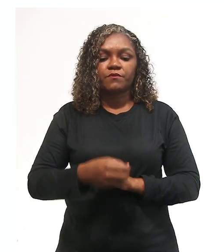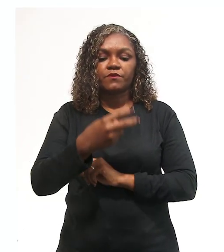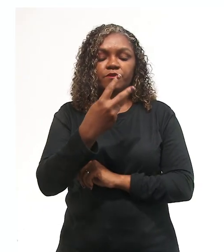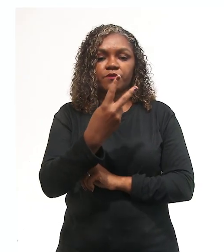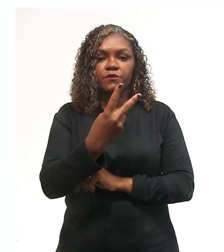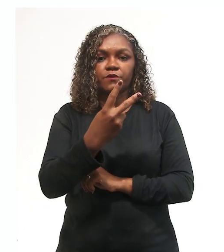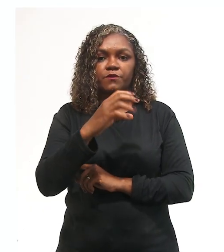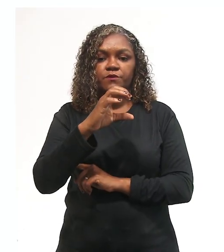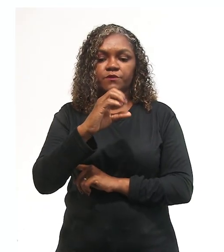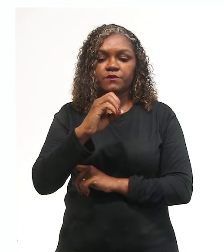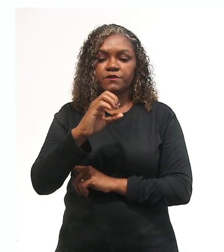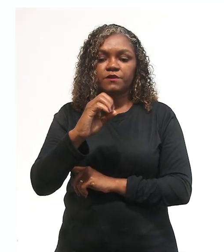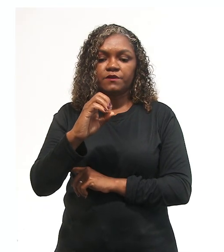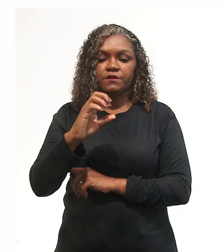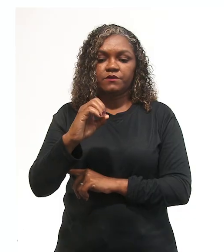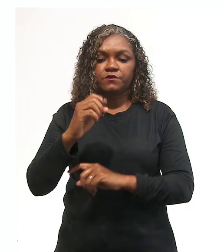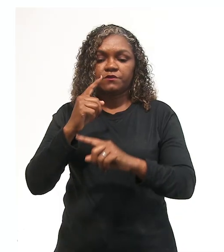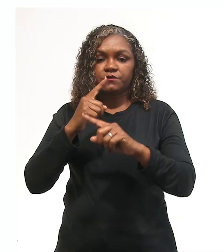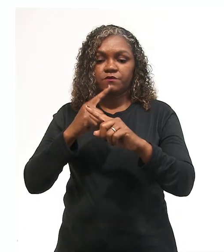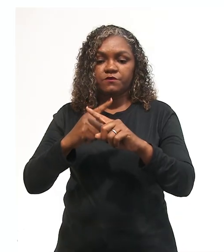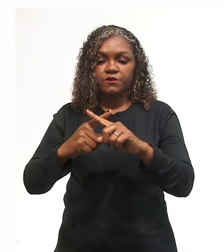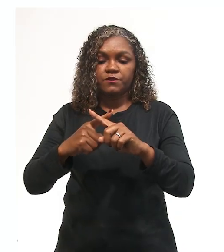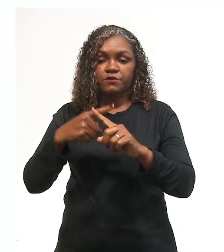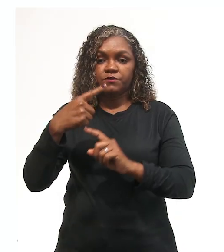200 vezes